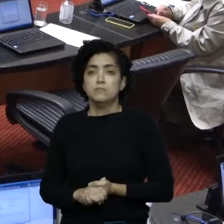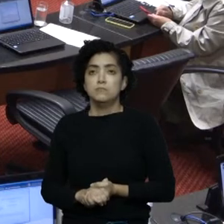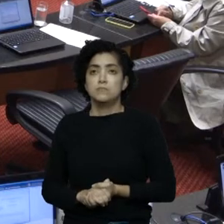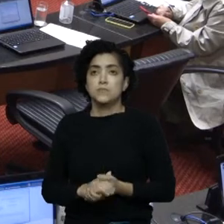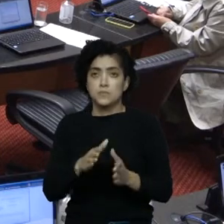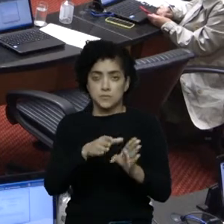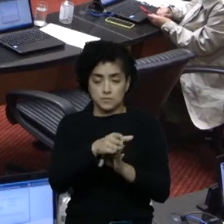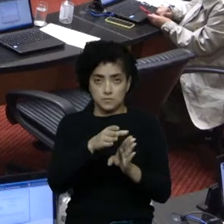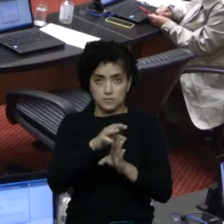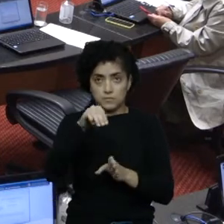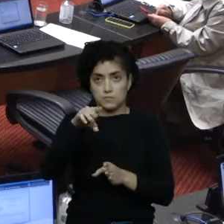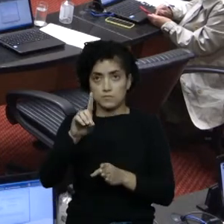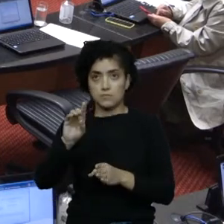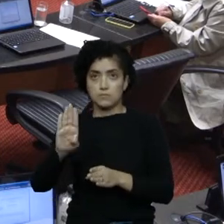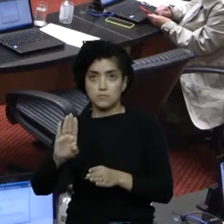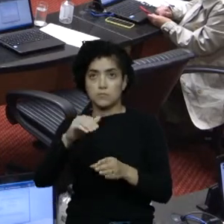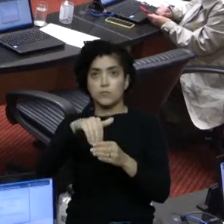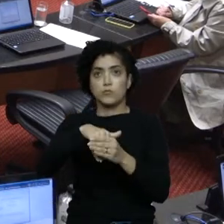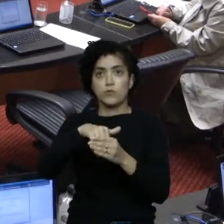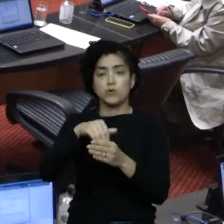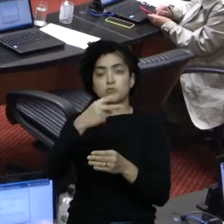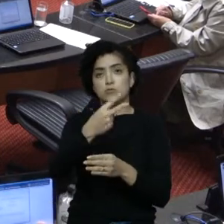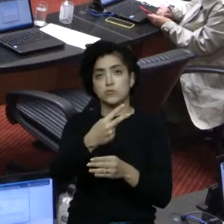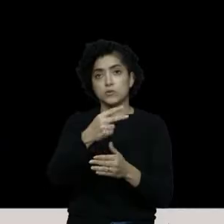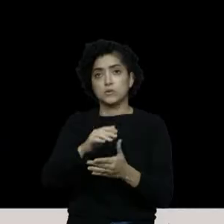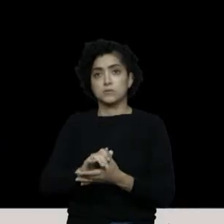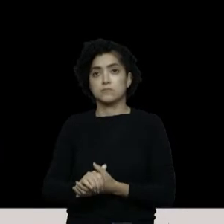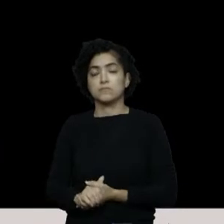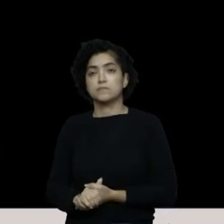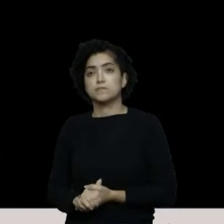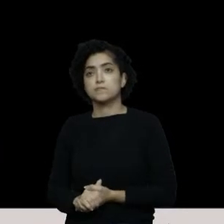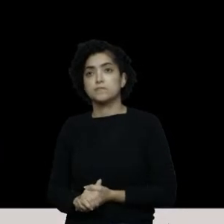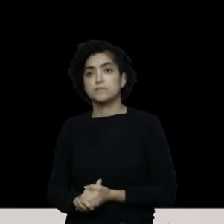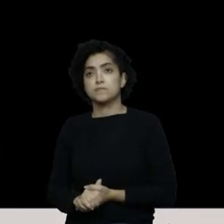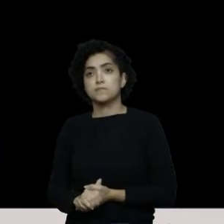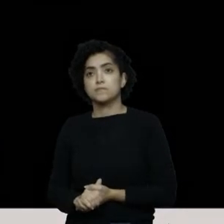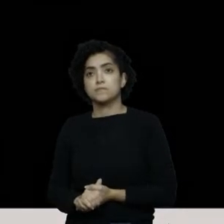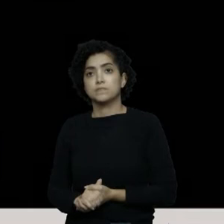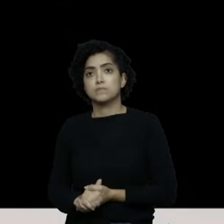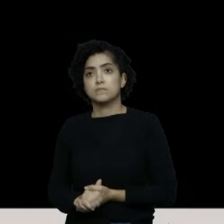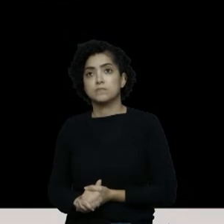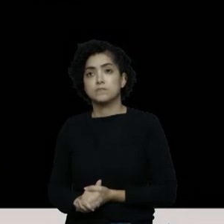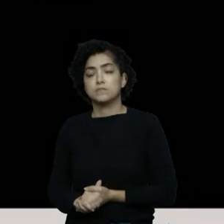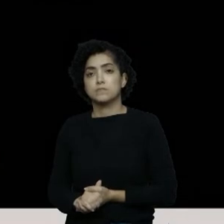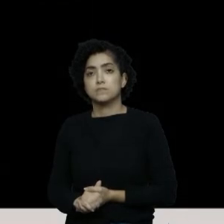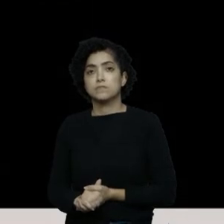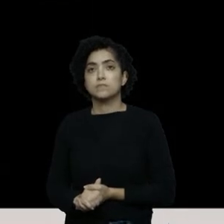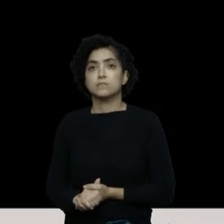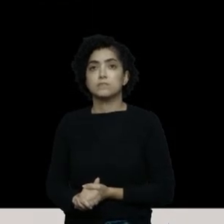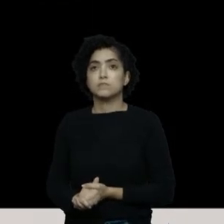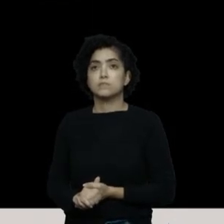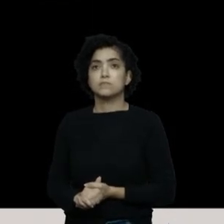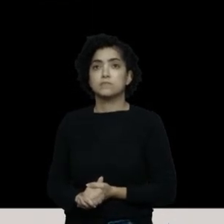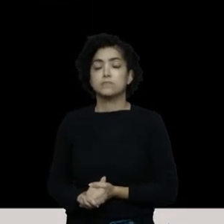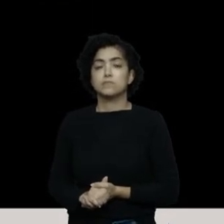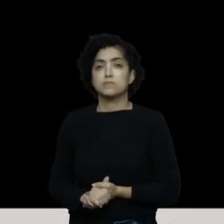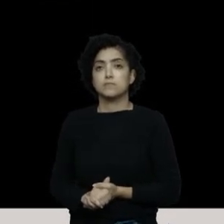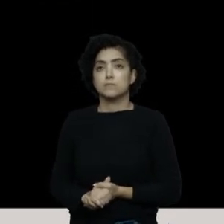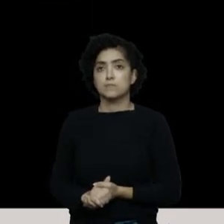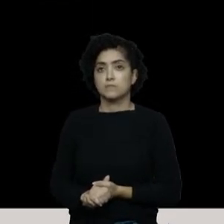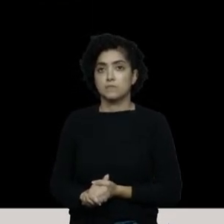a bancada do MDB volta dois não o deputado colbert desculpa não vivo ao silêncio